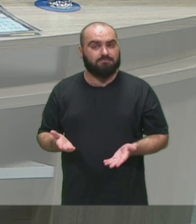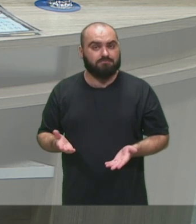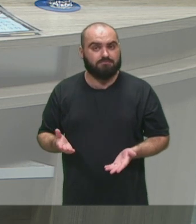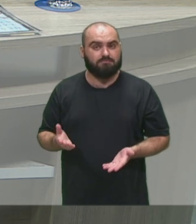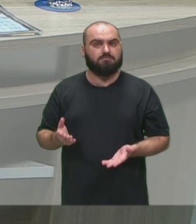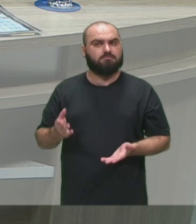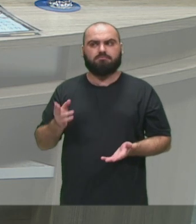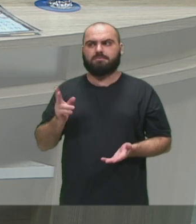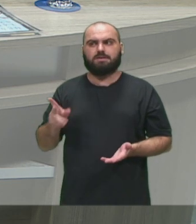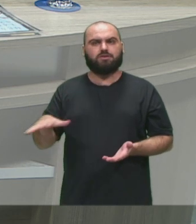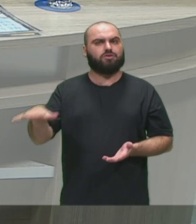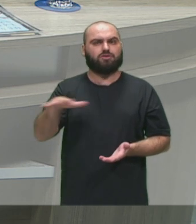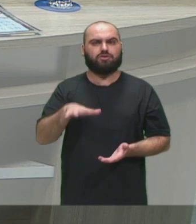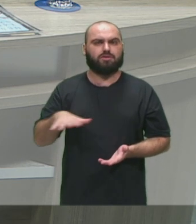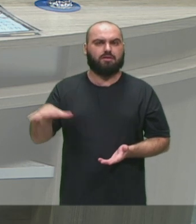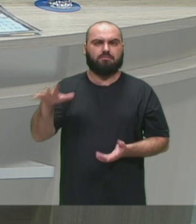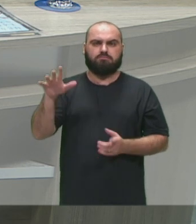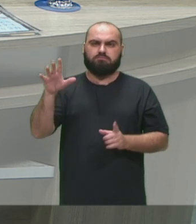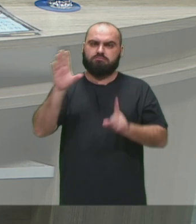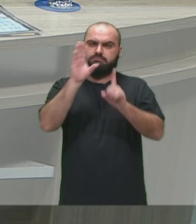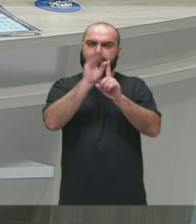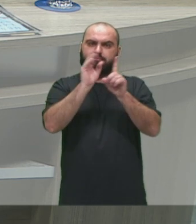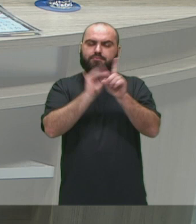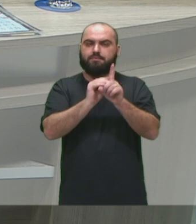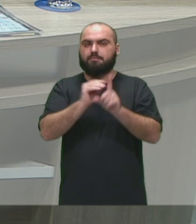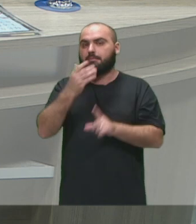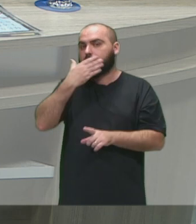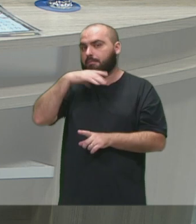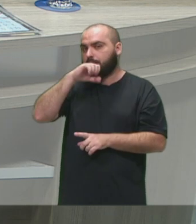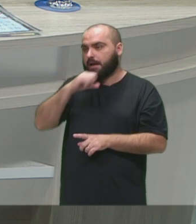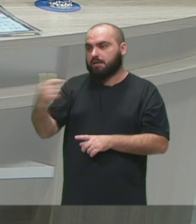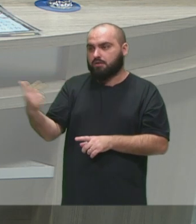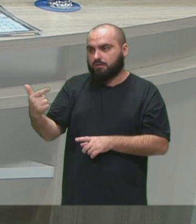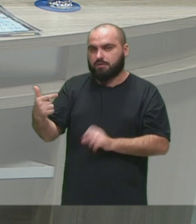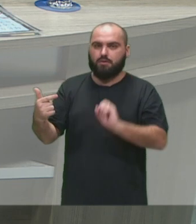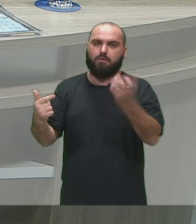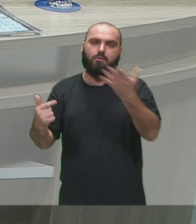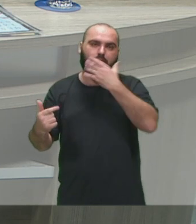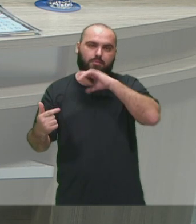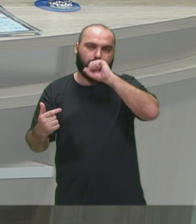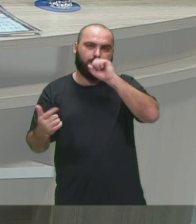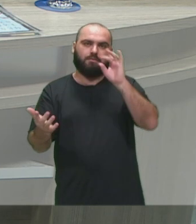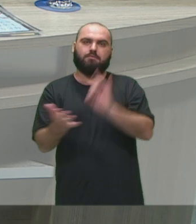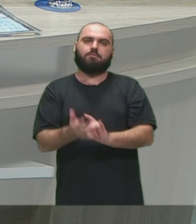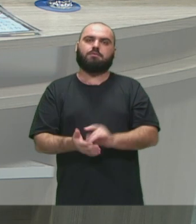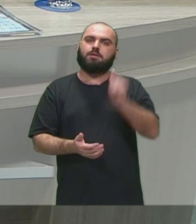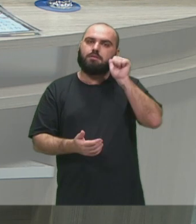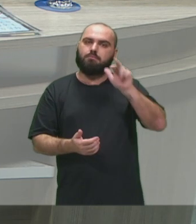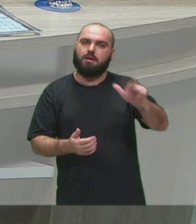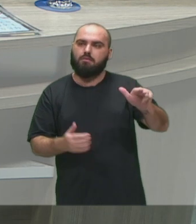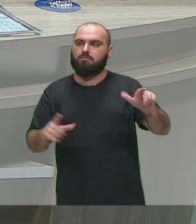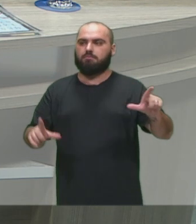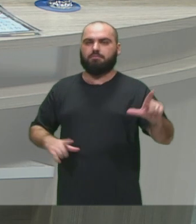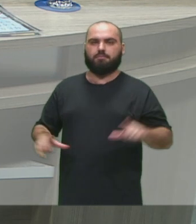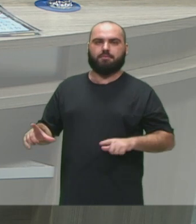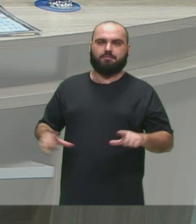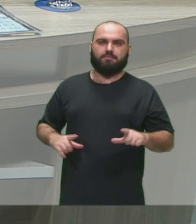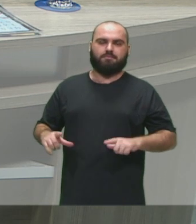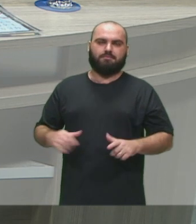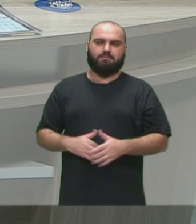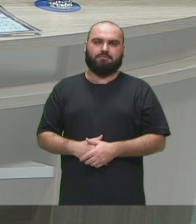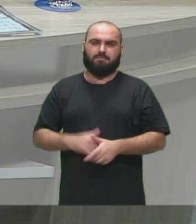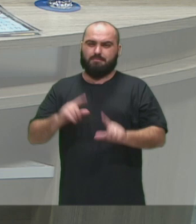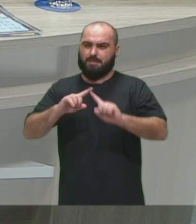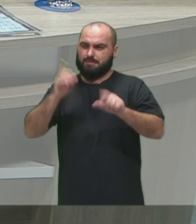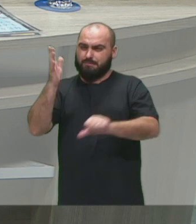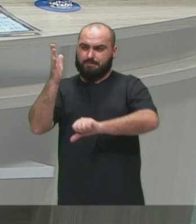geralmente os abusos sexuais são cometidos pelo padrasto ou pelo pai, pelo irmão, pelo primo. E aí vai, mas em primeiro lugar